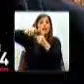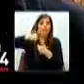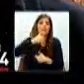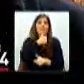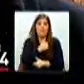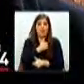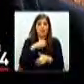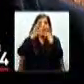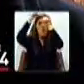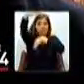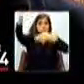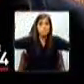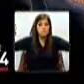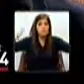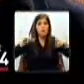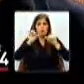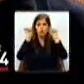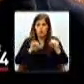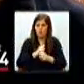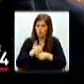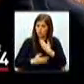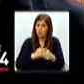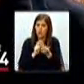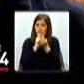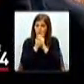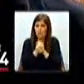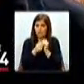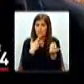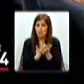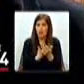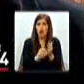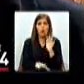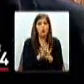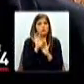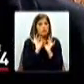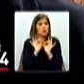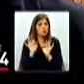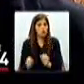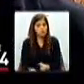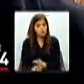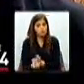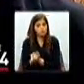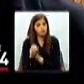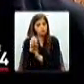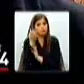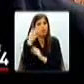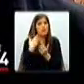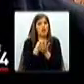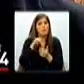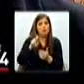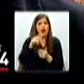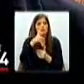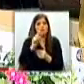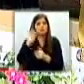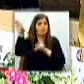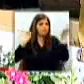sistema completamente funcional, adaptado, que garanta as condições para a germinação das sementes e que garanta que Marte não é contaminado de qualquer